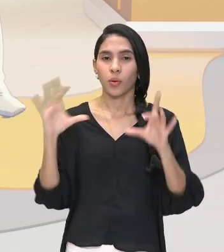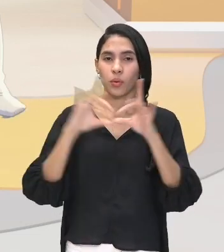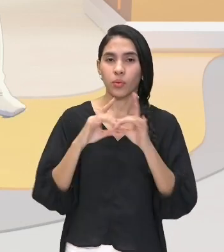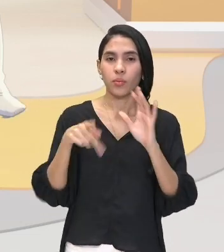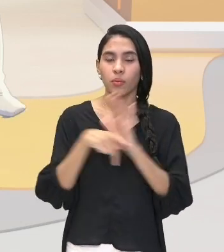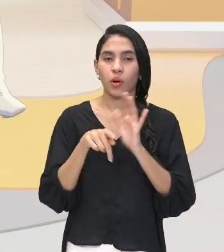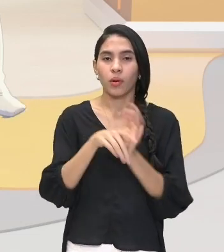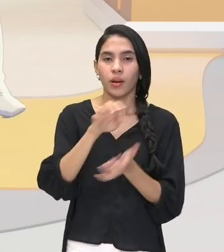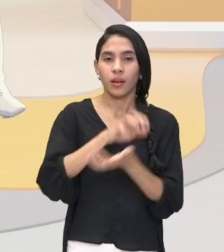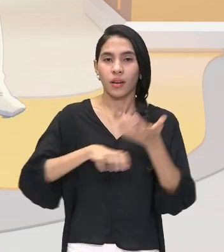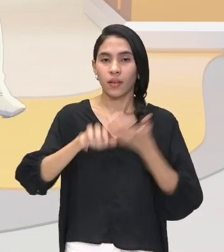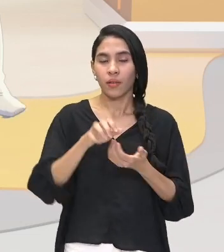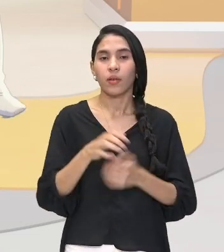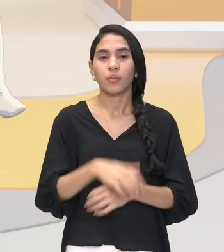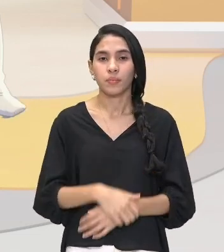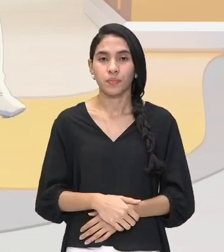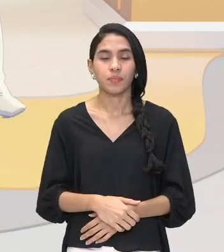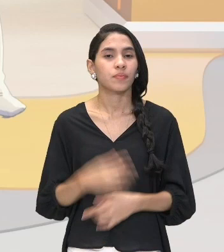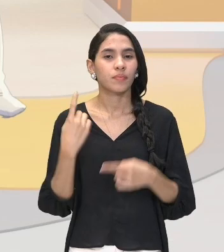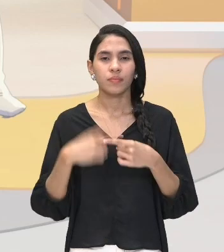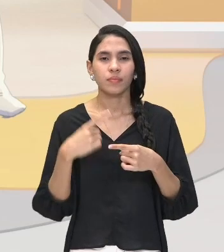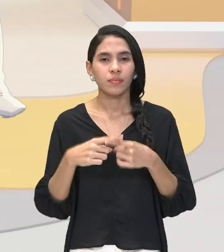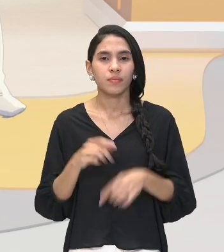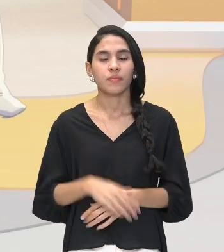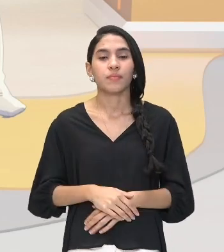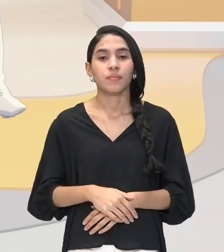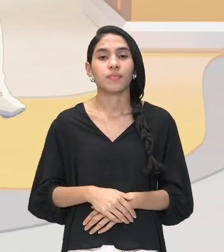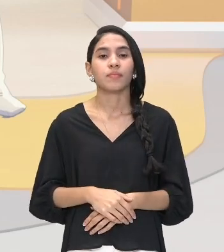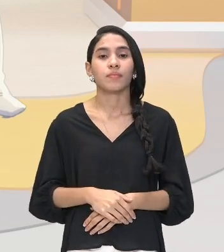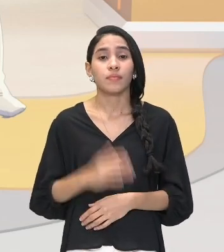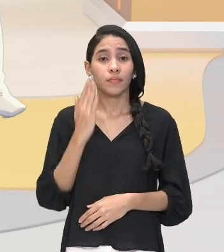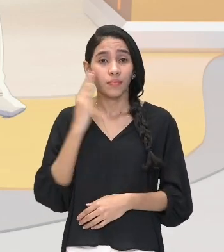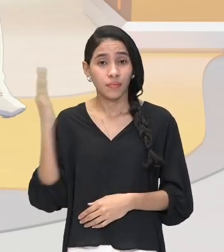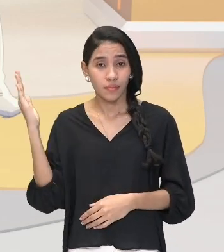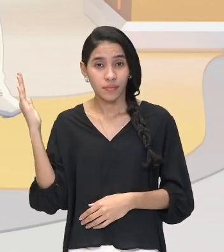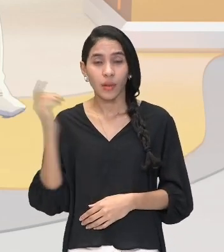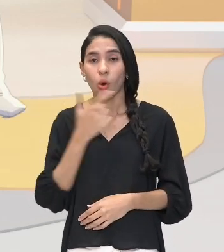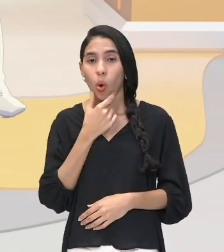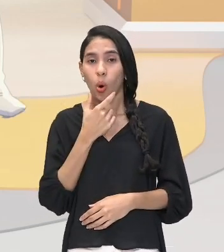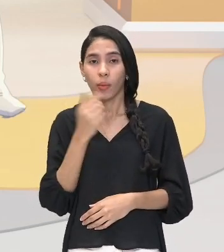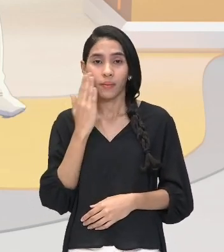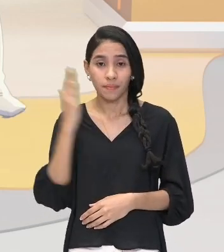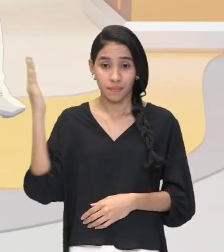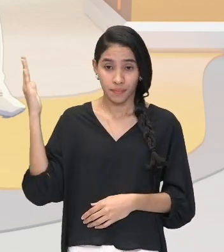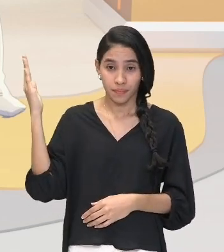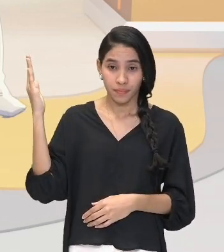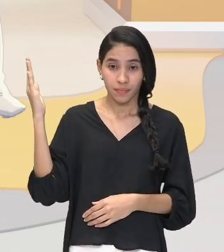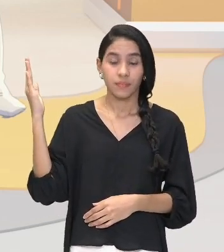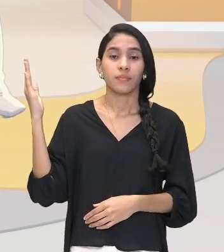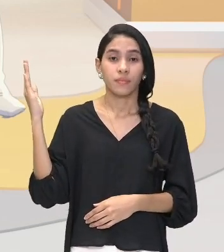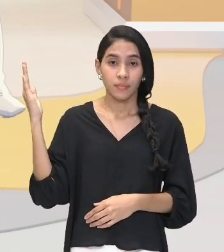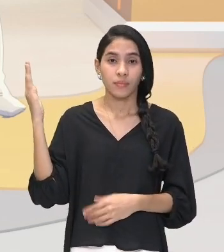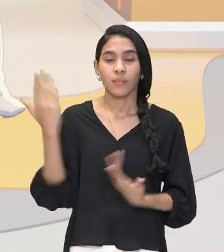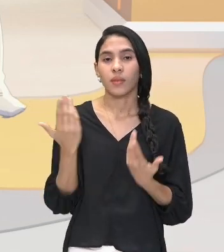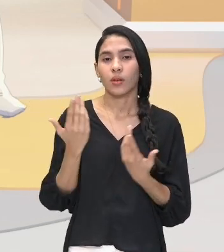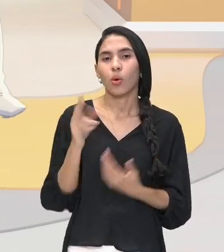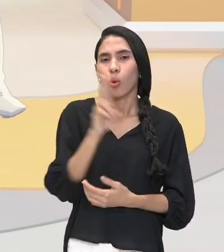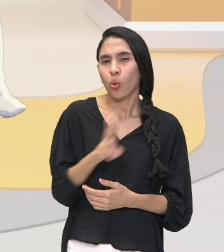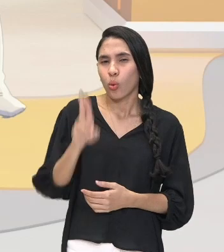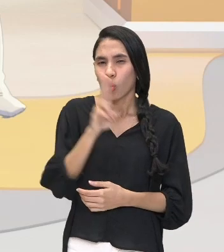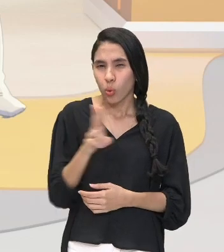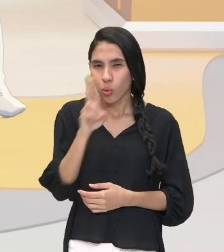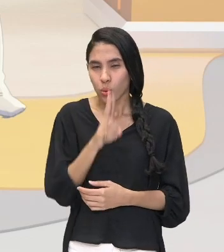Reforma Protestante. Por quê? O rei Henrique VIII, ele vai se utilizar do enfraquecimento